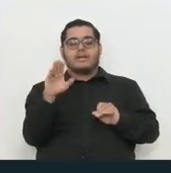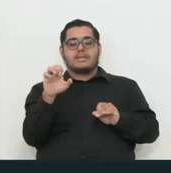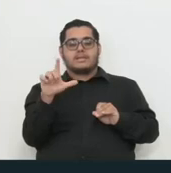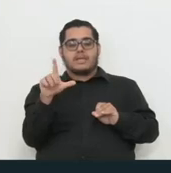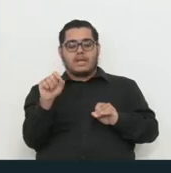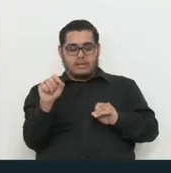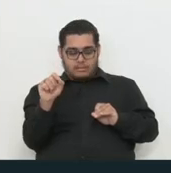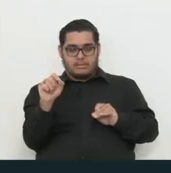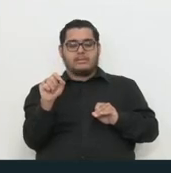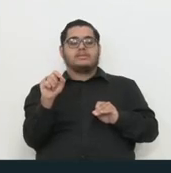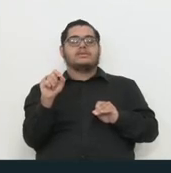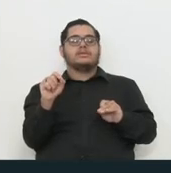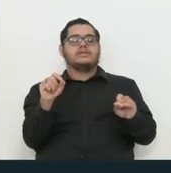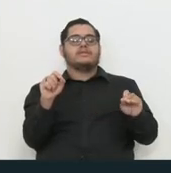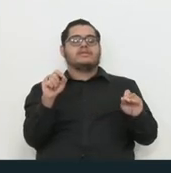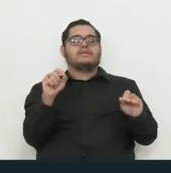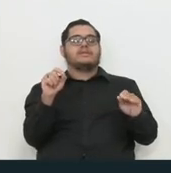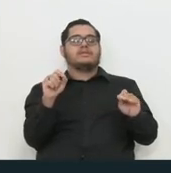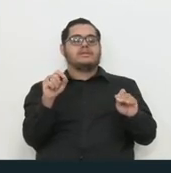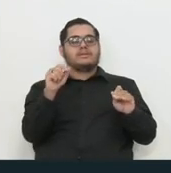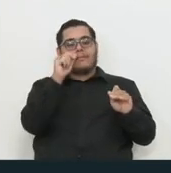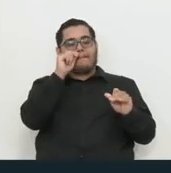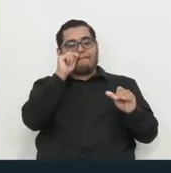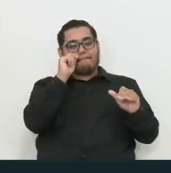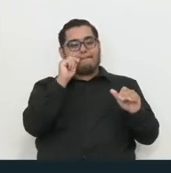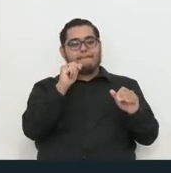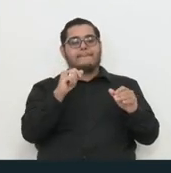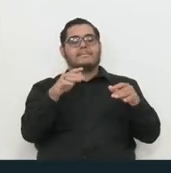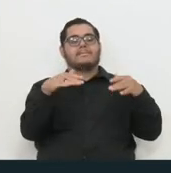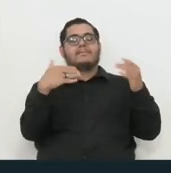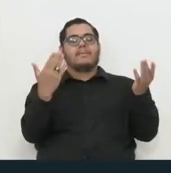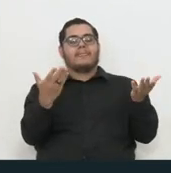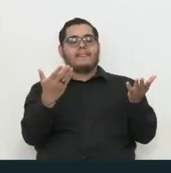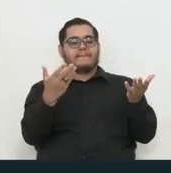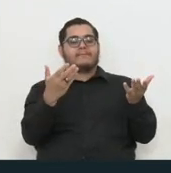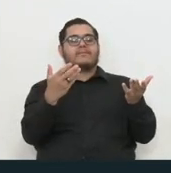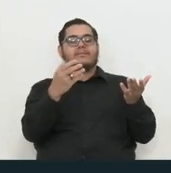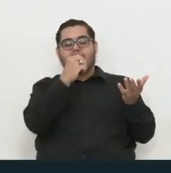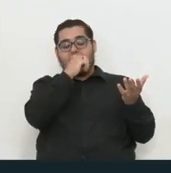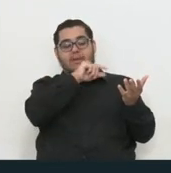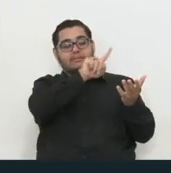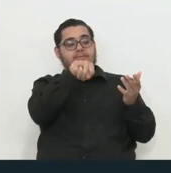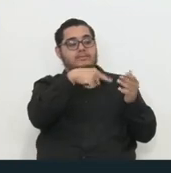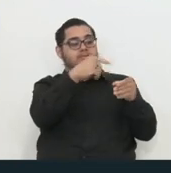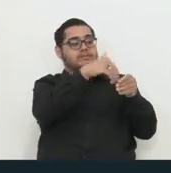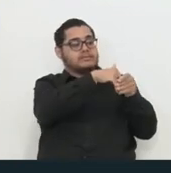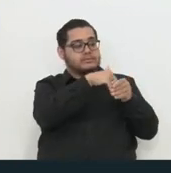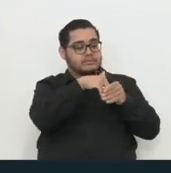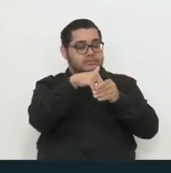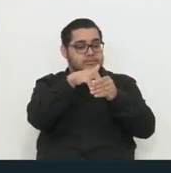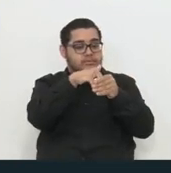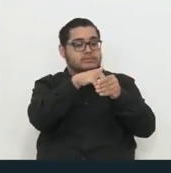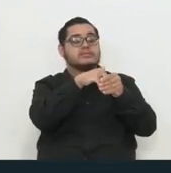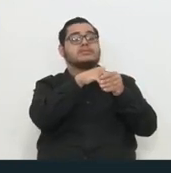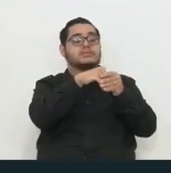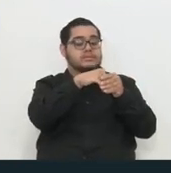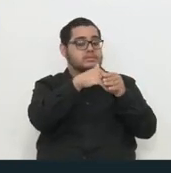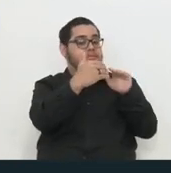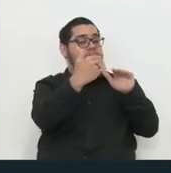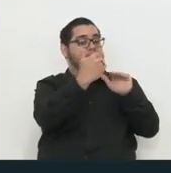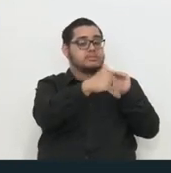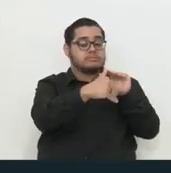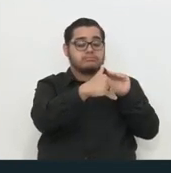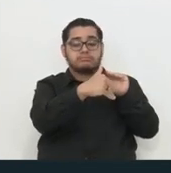encerrar a discussão em votação os vereadores favoráveis Como estão os contrário se manifestem encerrado a votação aprovado em canisse